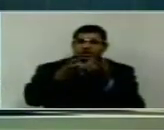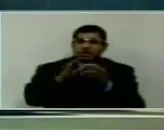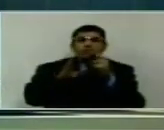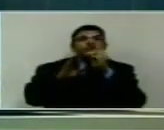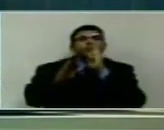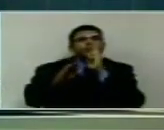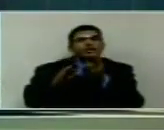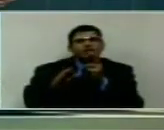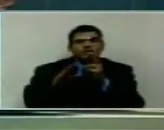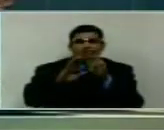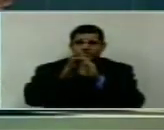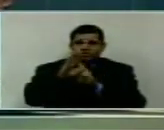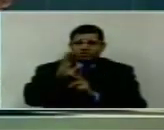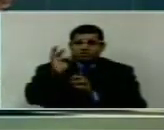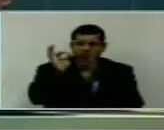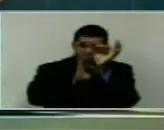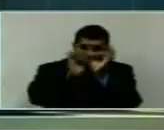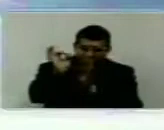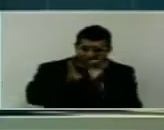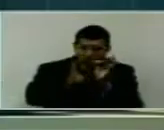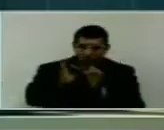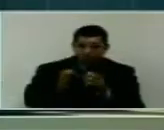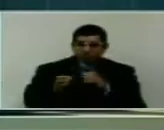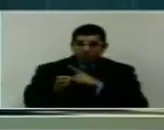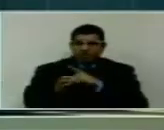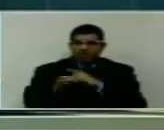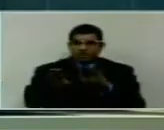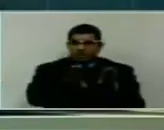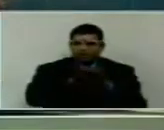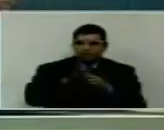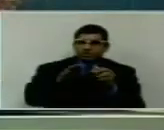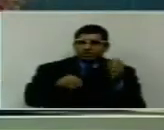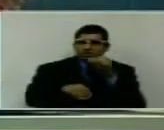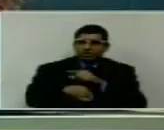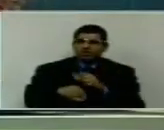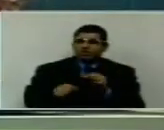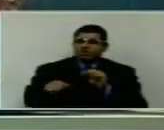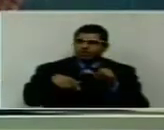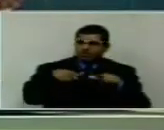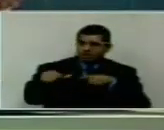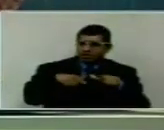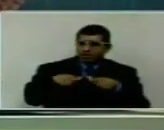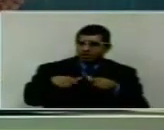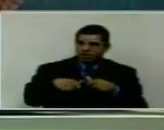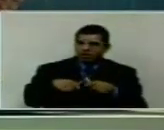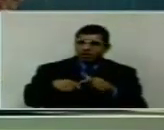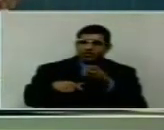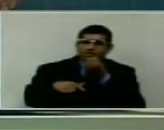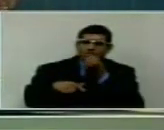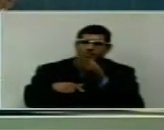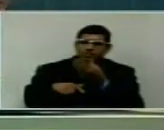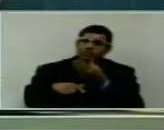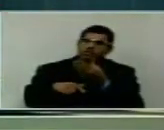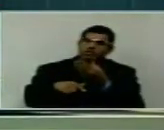os resultados de 2 projetos que tinham o mesmo período de execução são